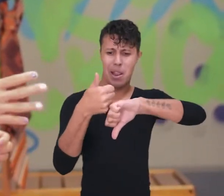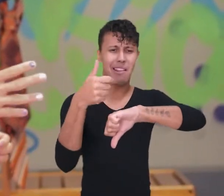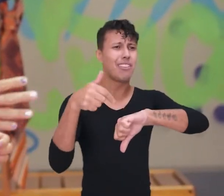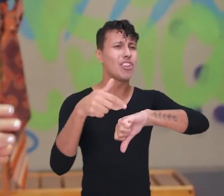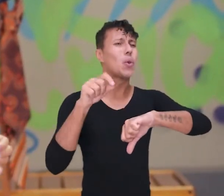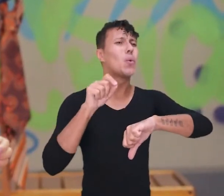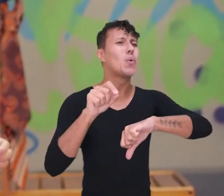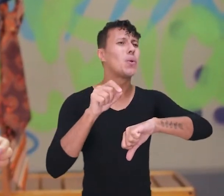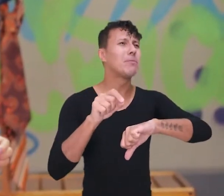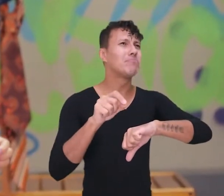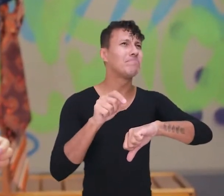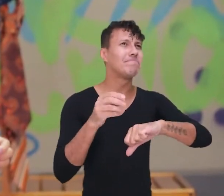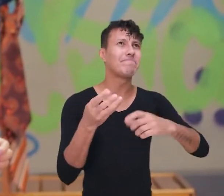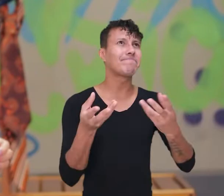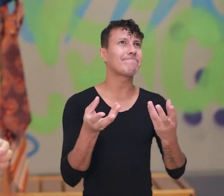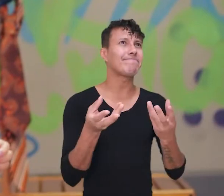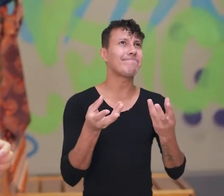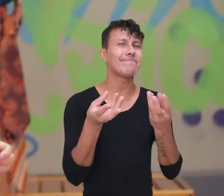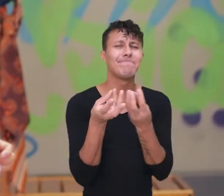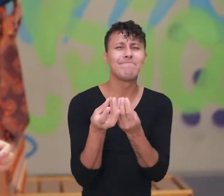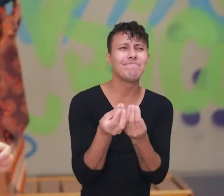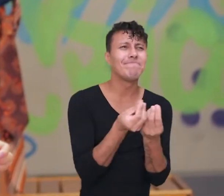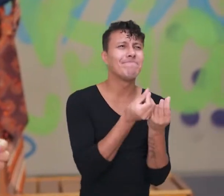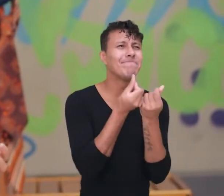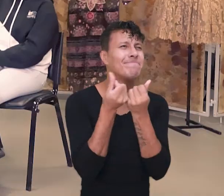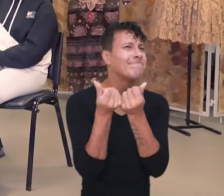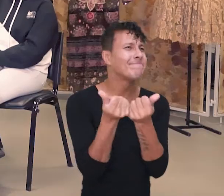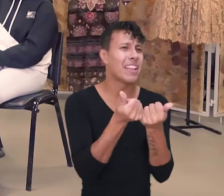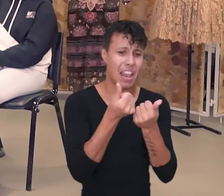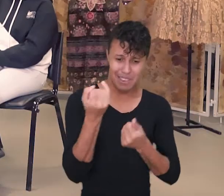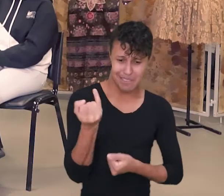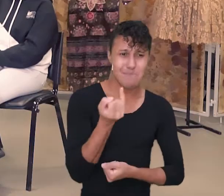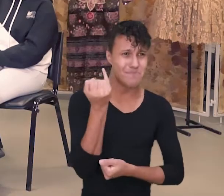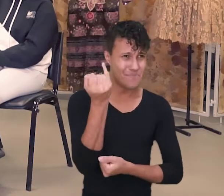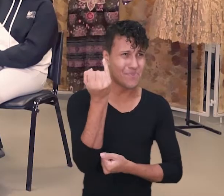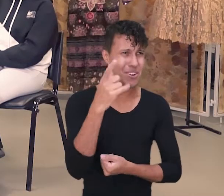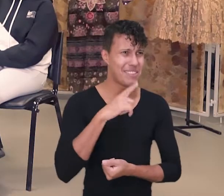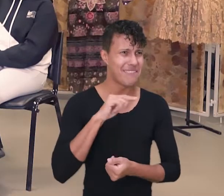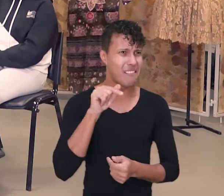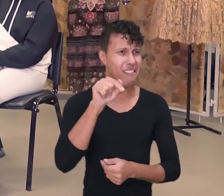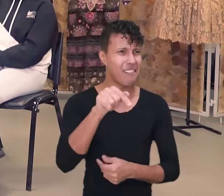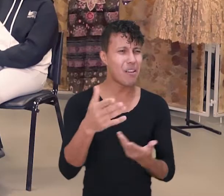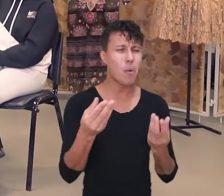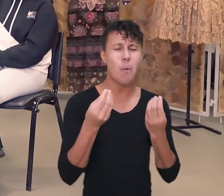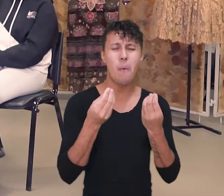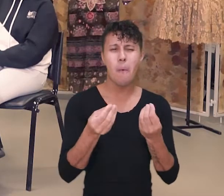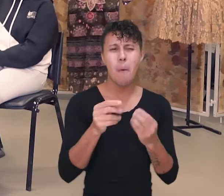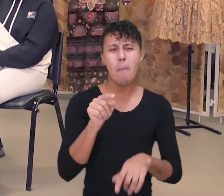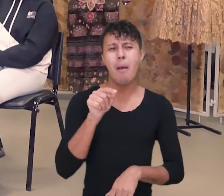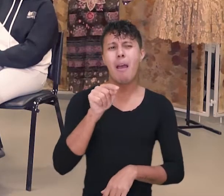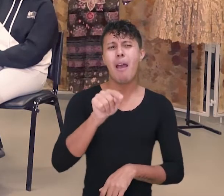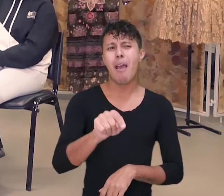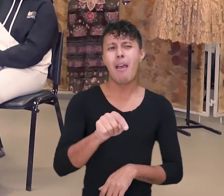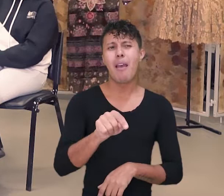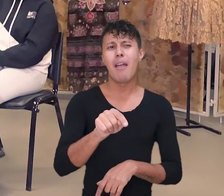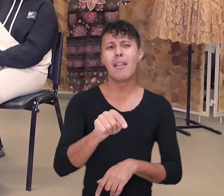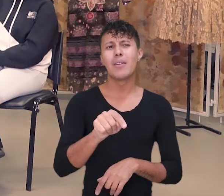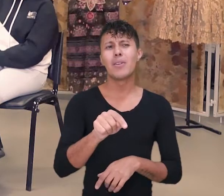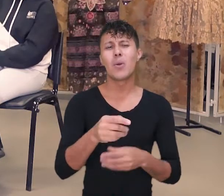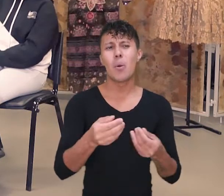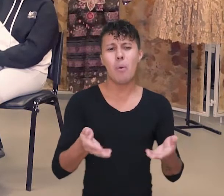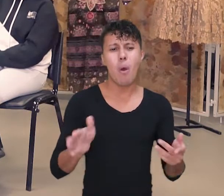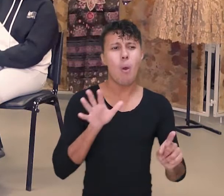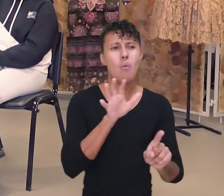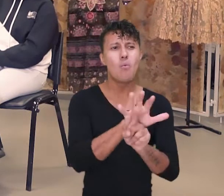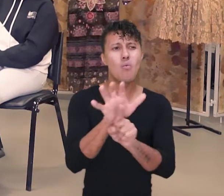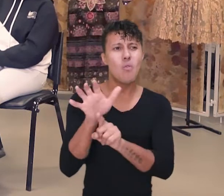Qualidade no sentido assim de profundidade, de quanto aquilo te te afeta e o quanto que aquilo afeta a cada uma